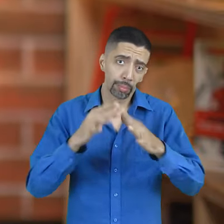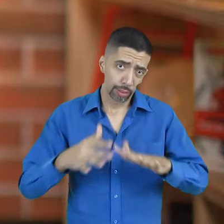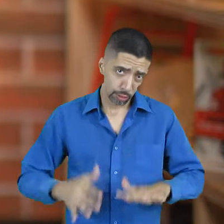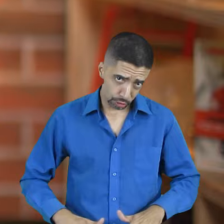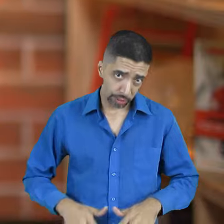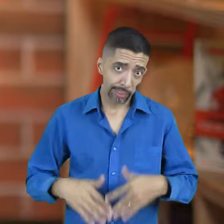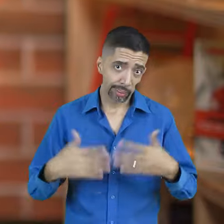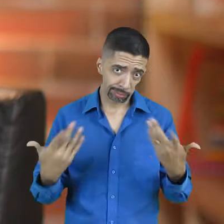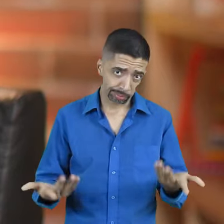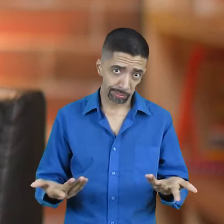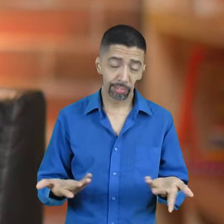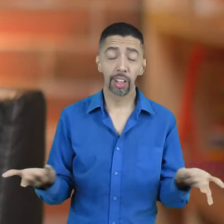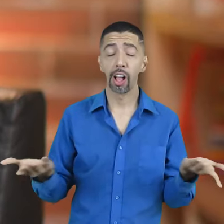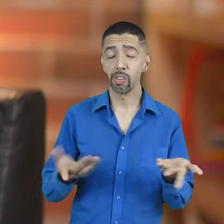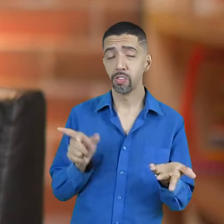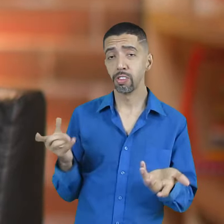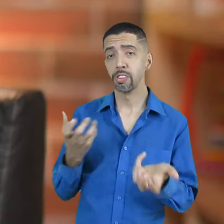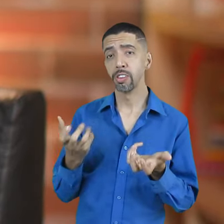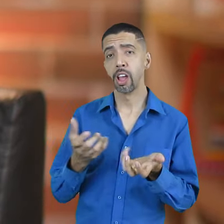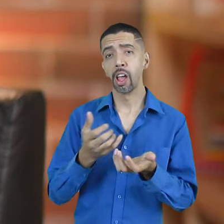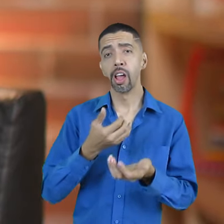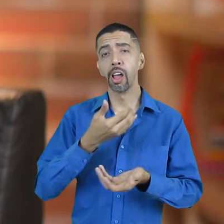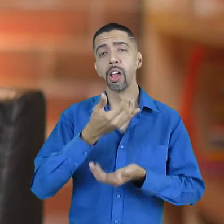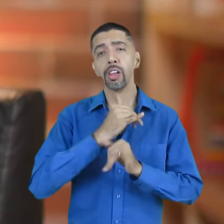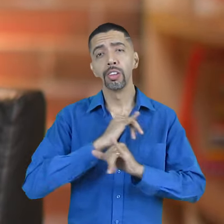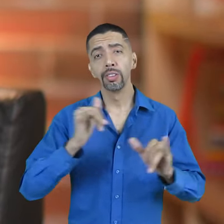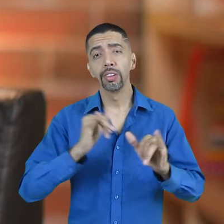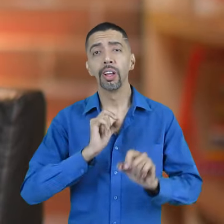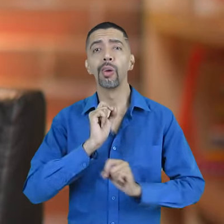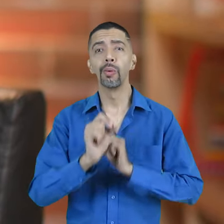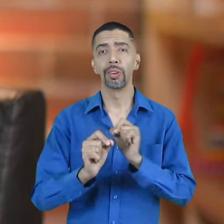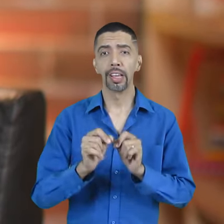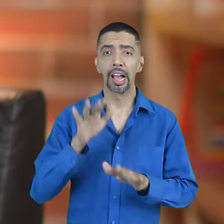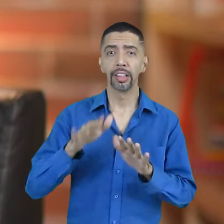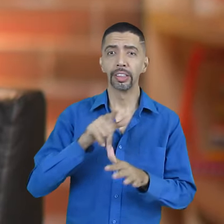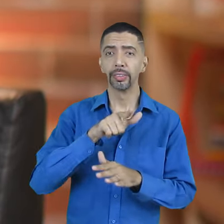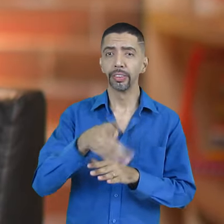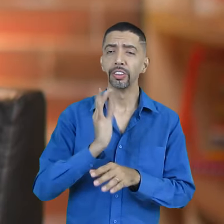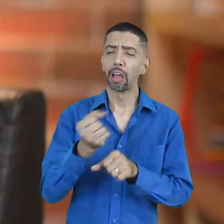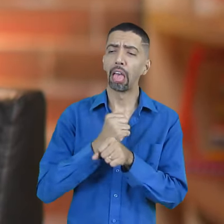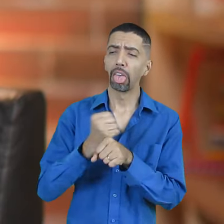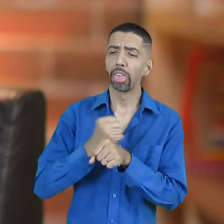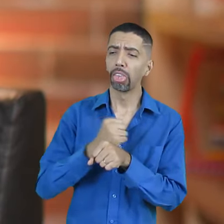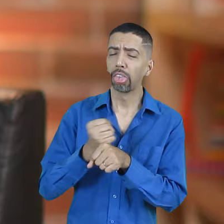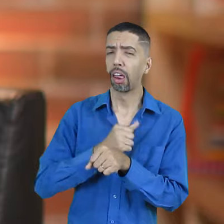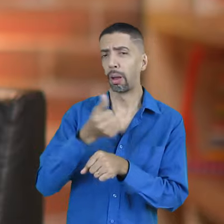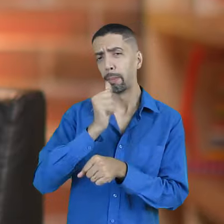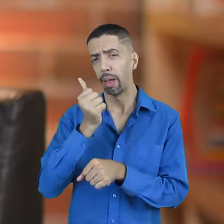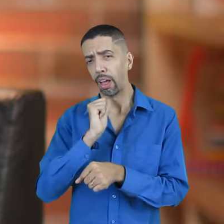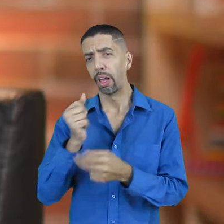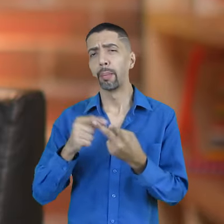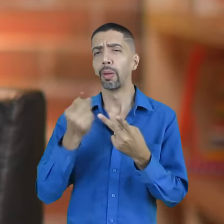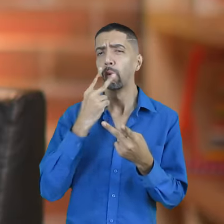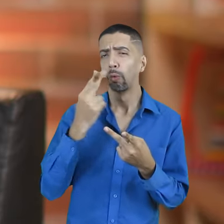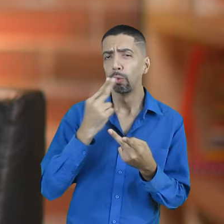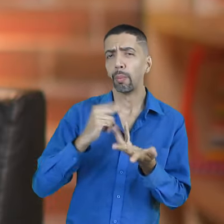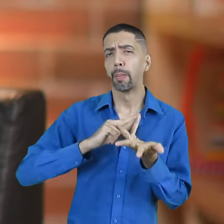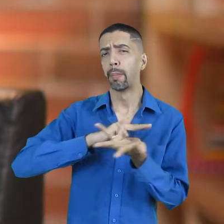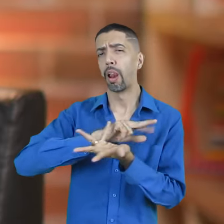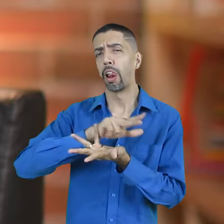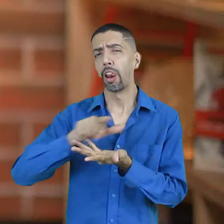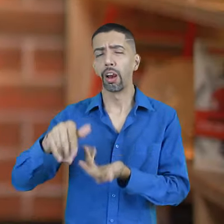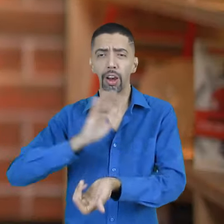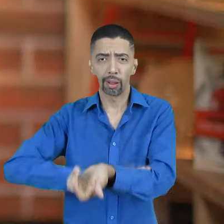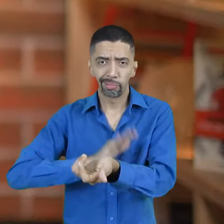aqui compartilhar com você é que muitas pessoas que jogam há muito tempo, que fumam há muito tempo, que bebem há